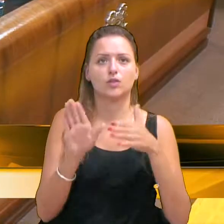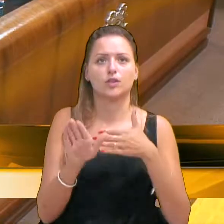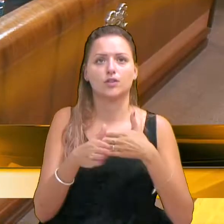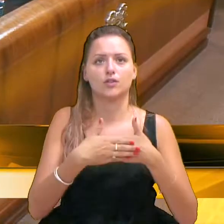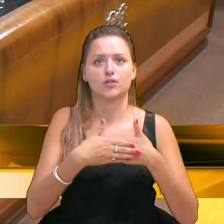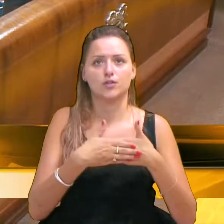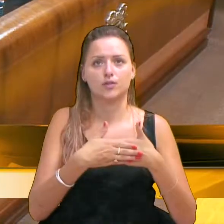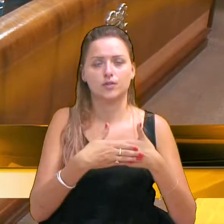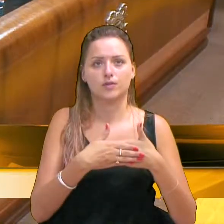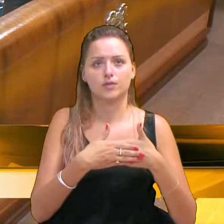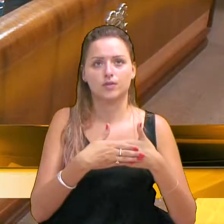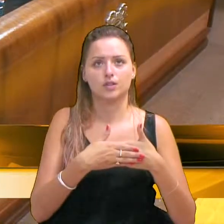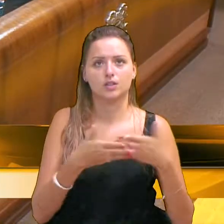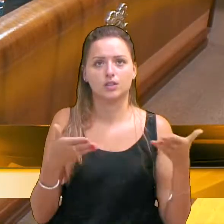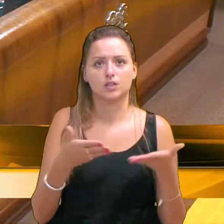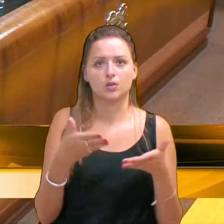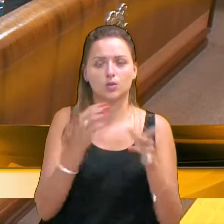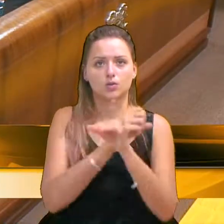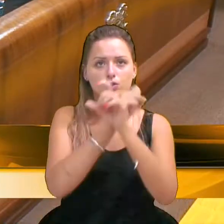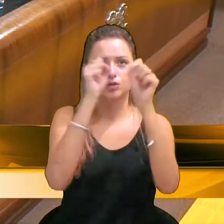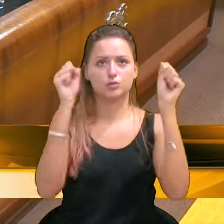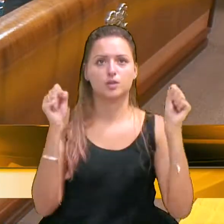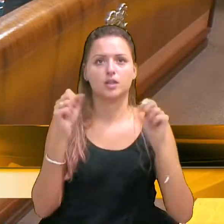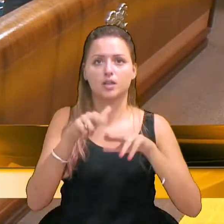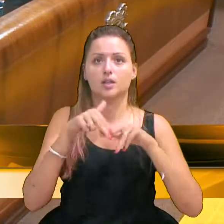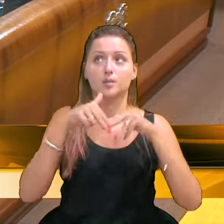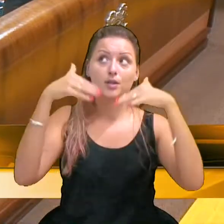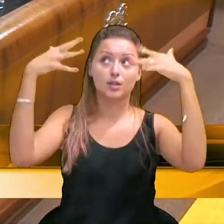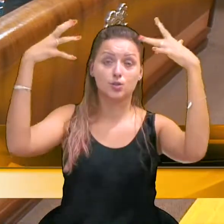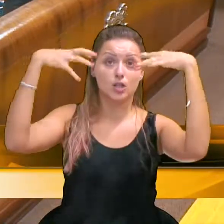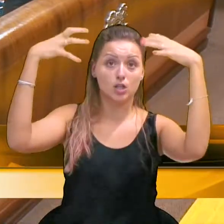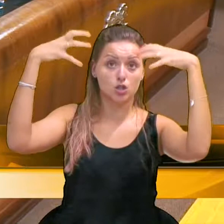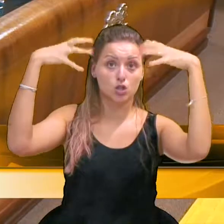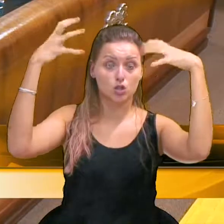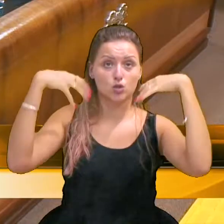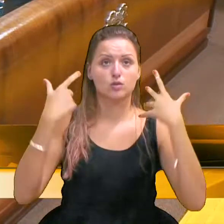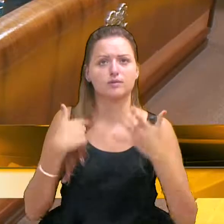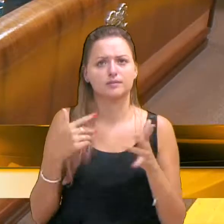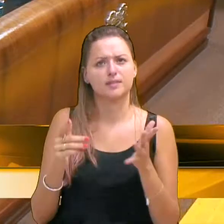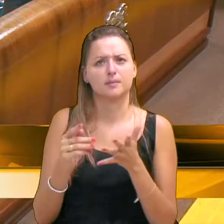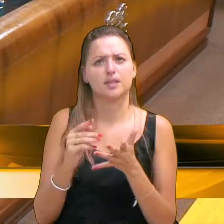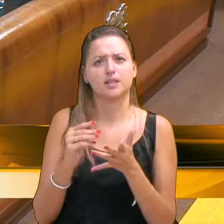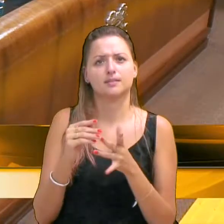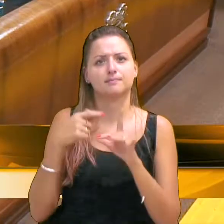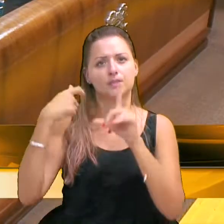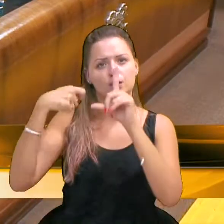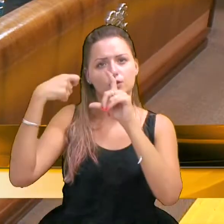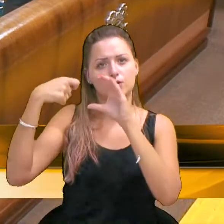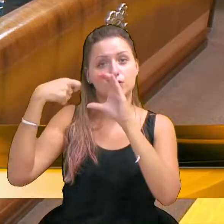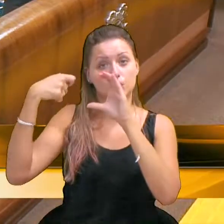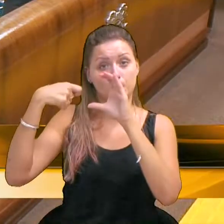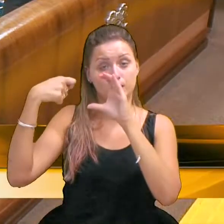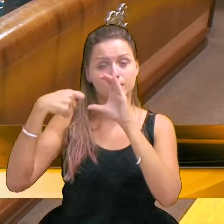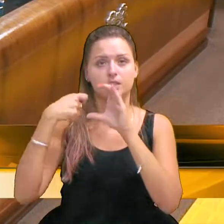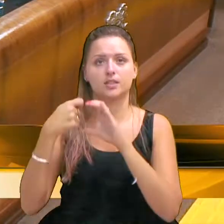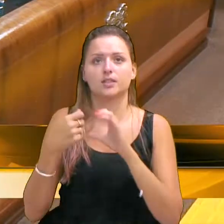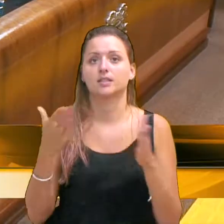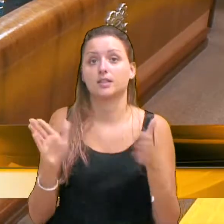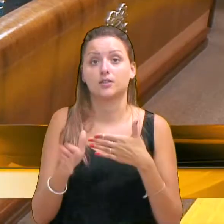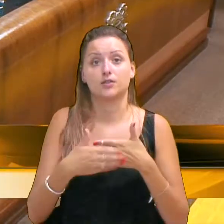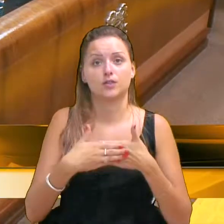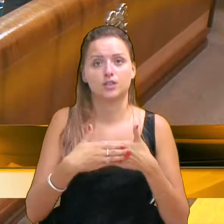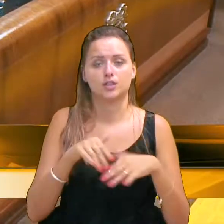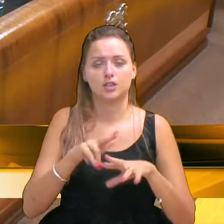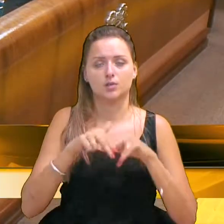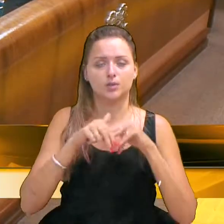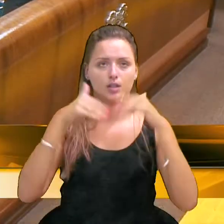interditada na manhã de hoje, né? Tá chovendo, que o senhor recebeu vários vídeos, eu também já tinha recebido em outras oportunidades, né? Está interditada em